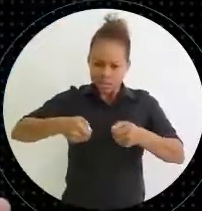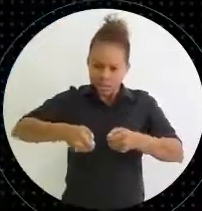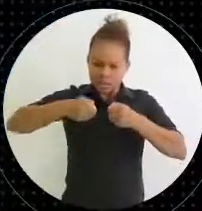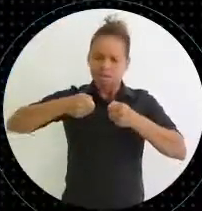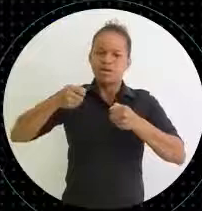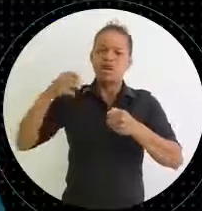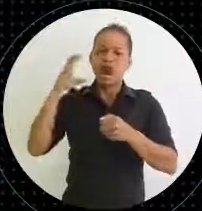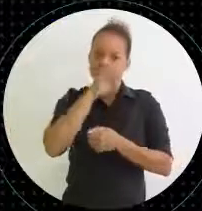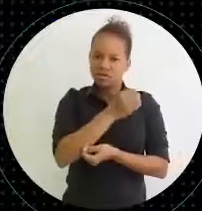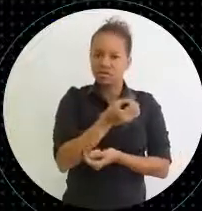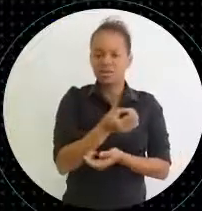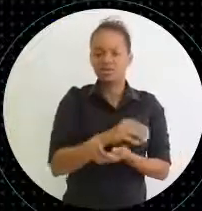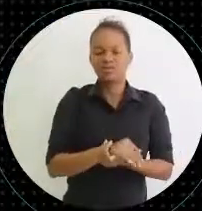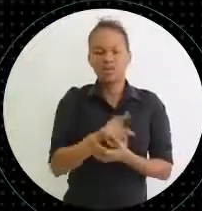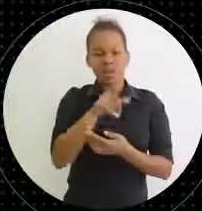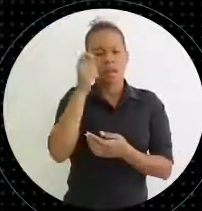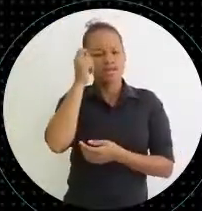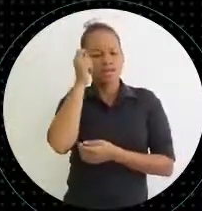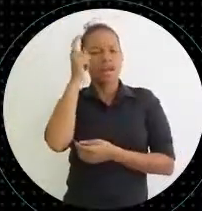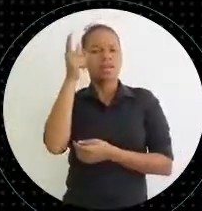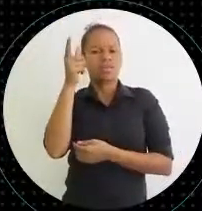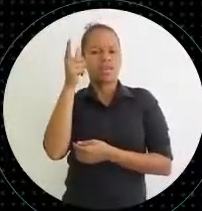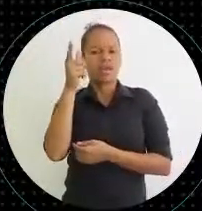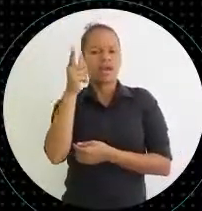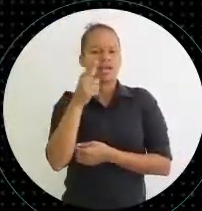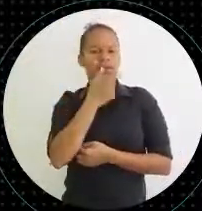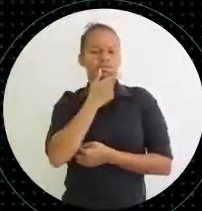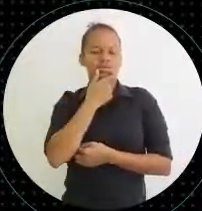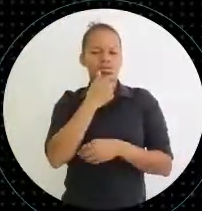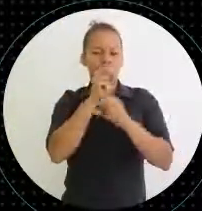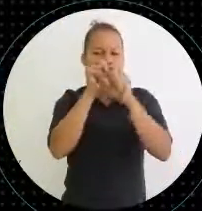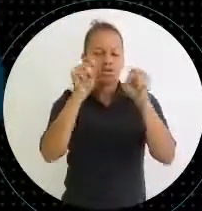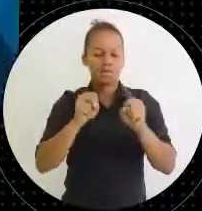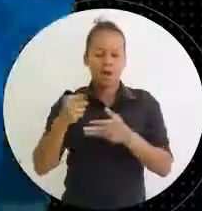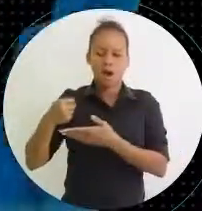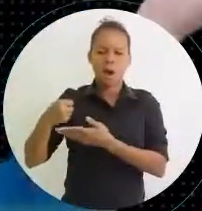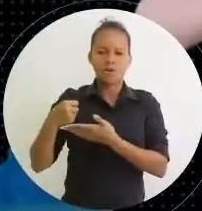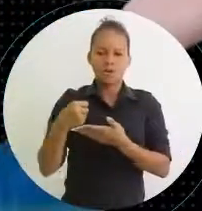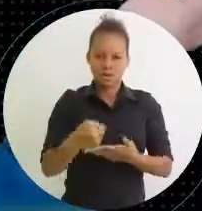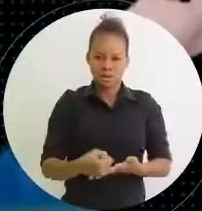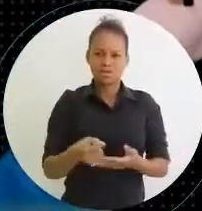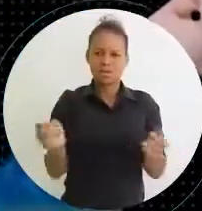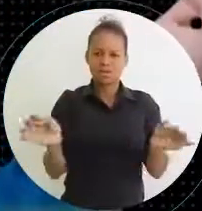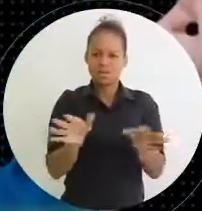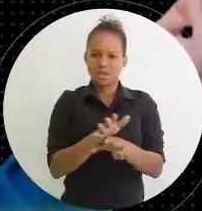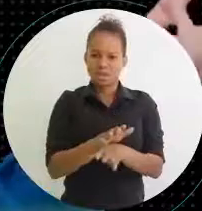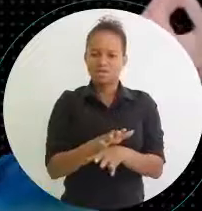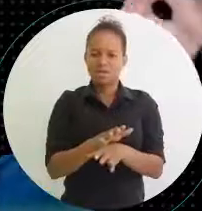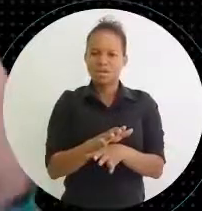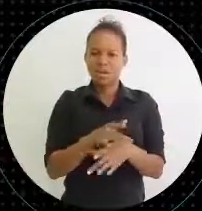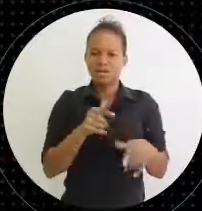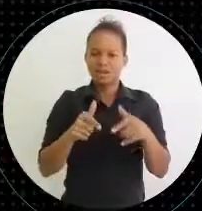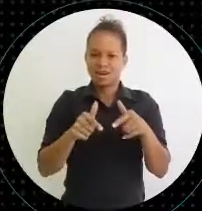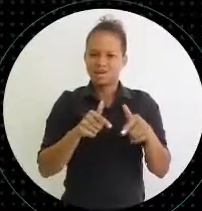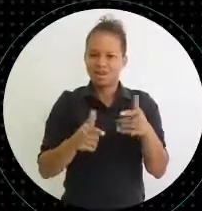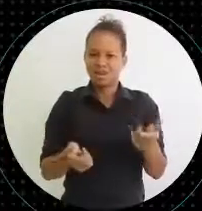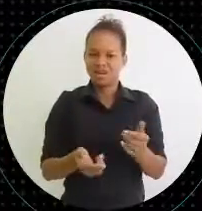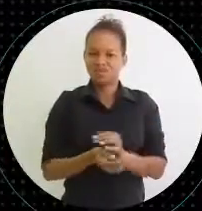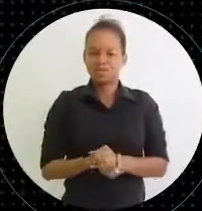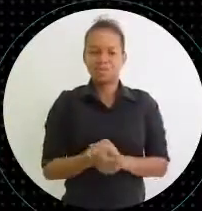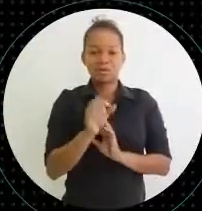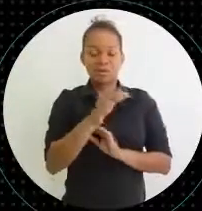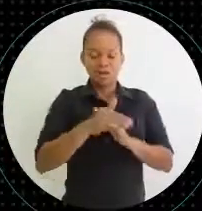mais facilmente. Então é essa a ideia do framework. Ele é um auxílio para você terminar um serviço, para você terminar